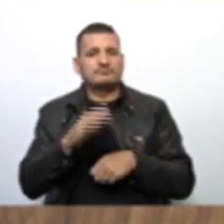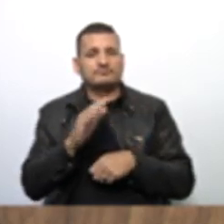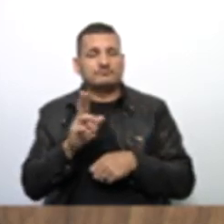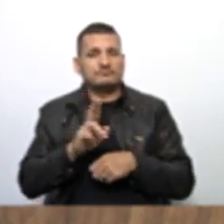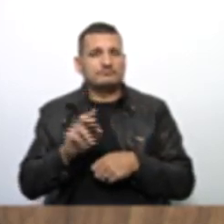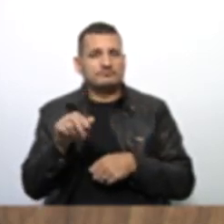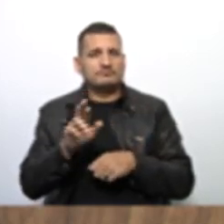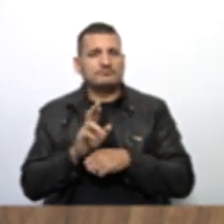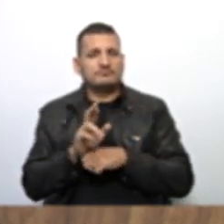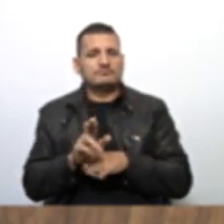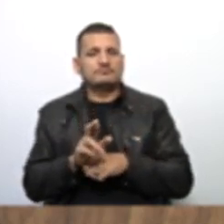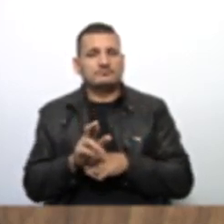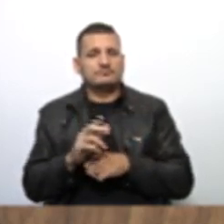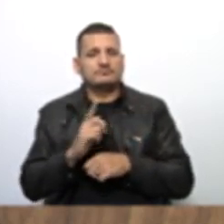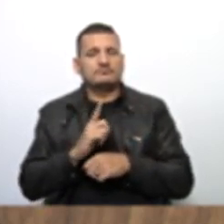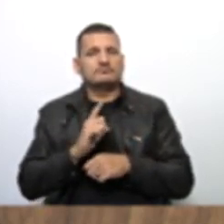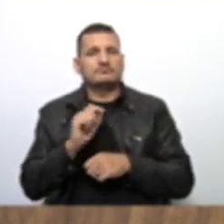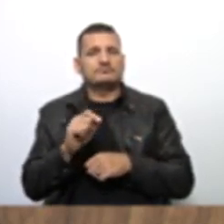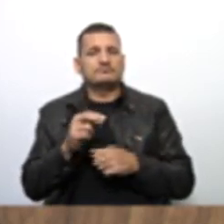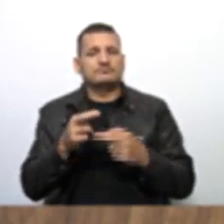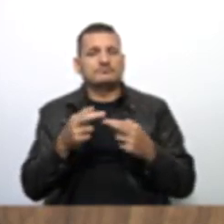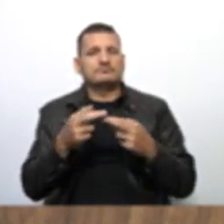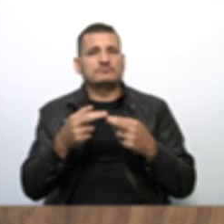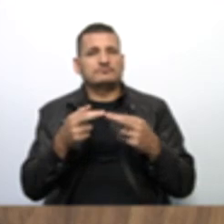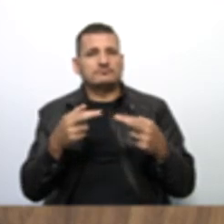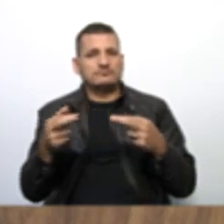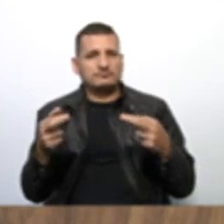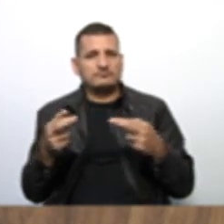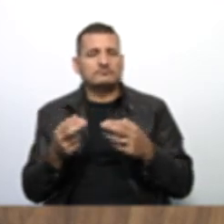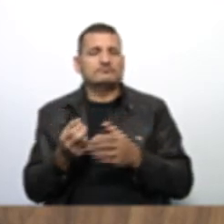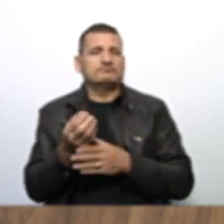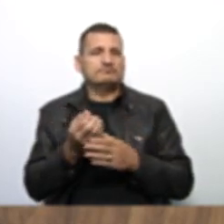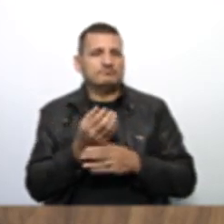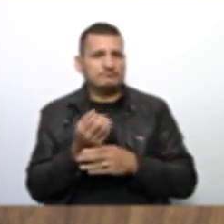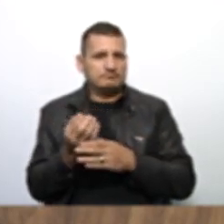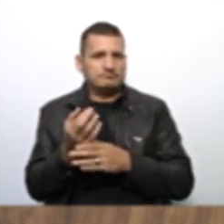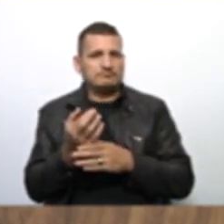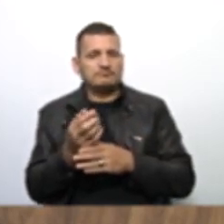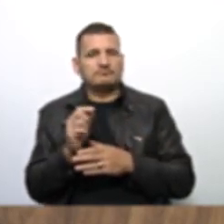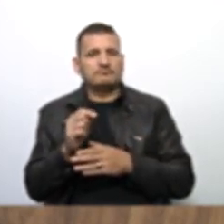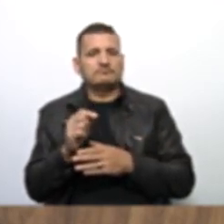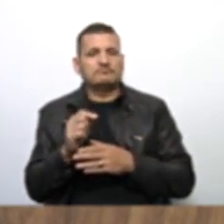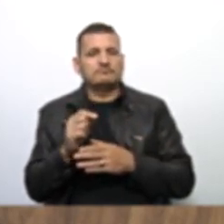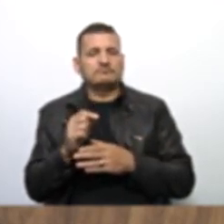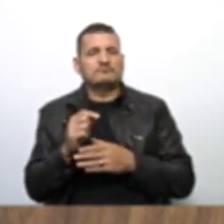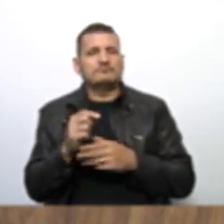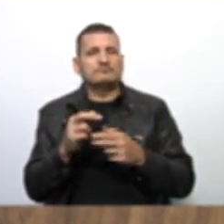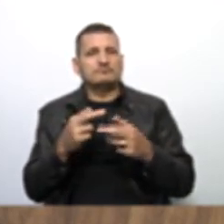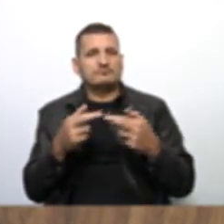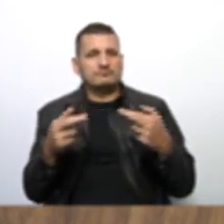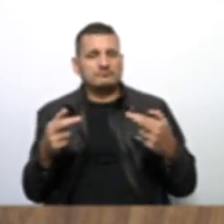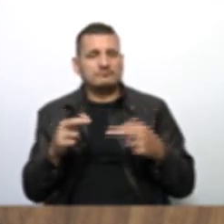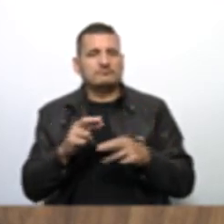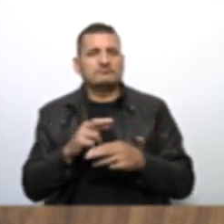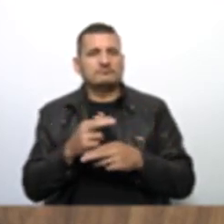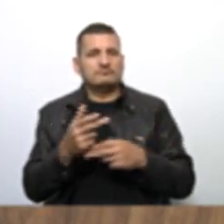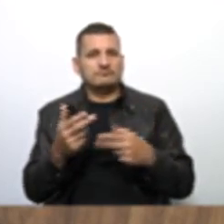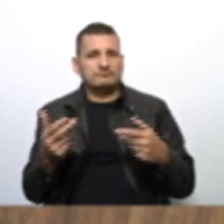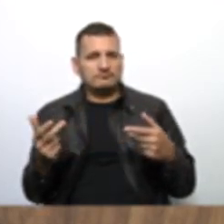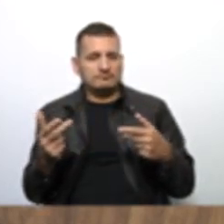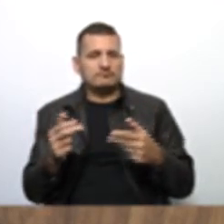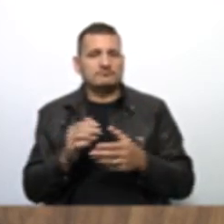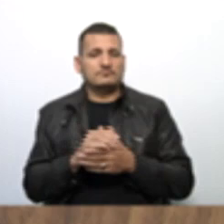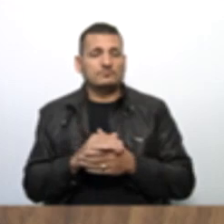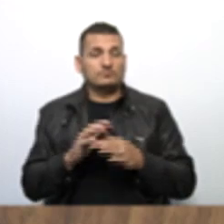esses recursos, a gente tem uma rede que cria entre esses dispositivos, que é a rede das coisas, tá? Então tudo isso a